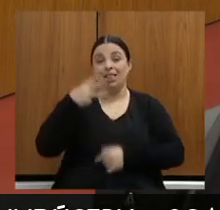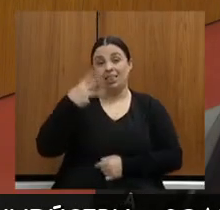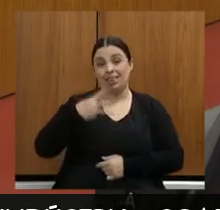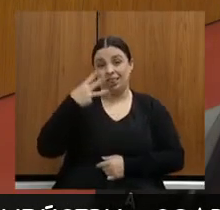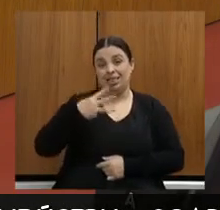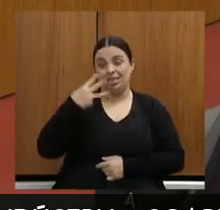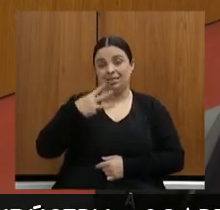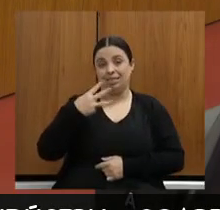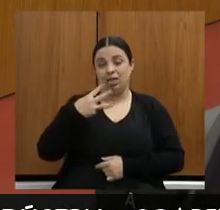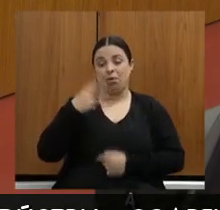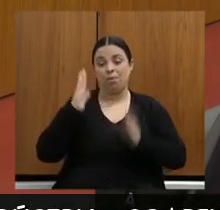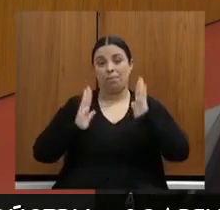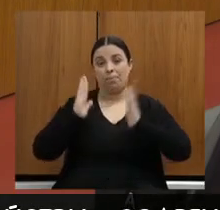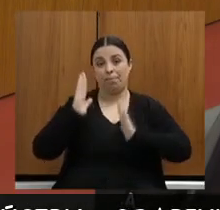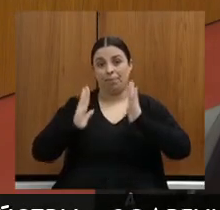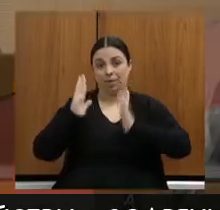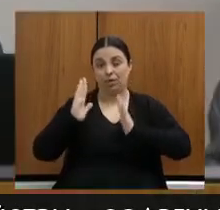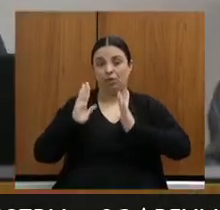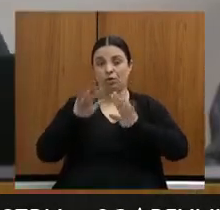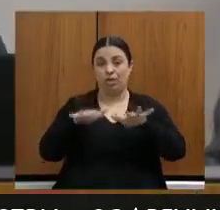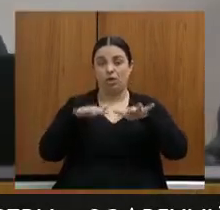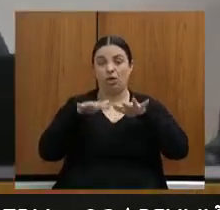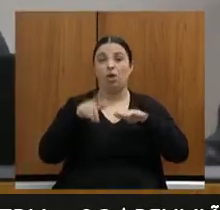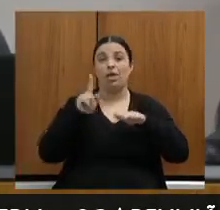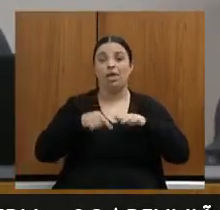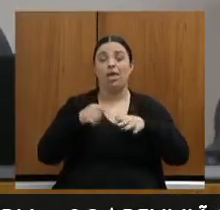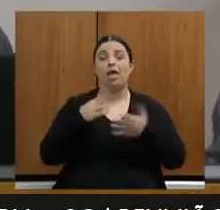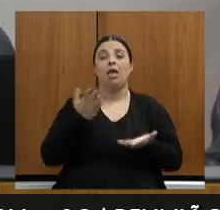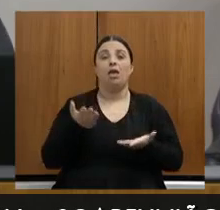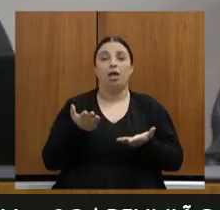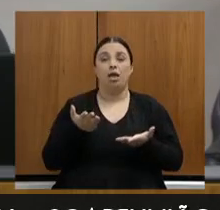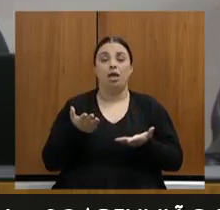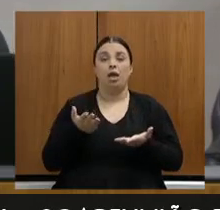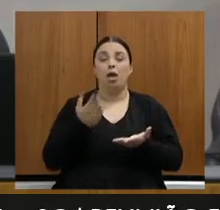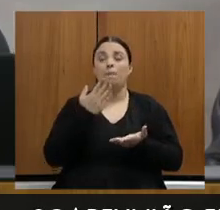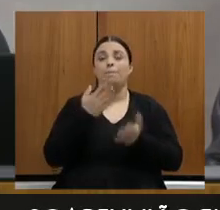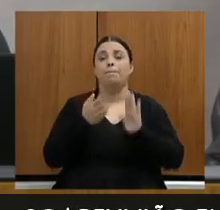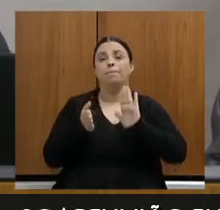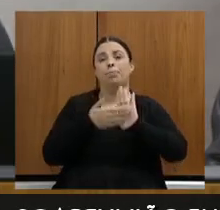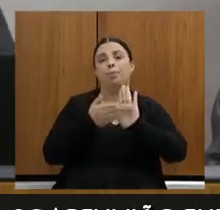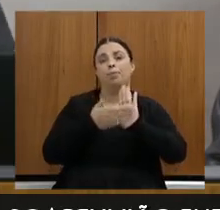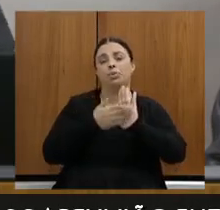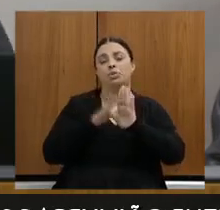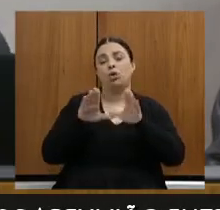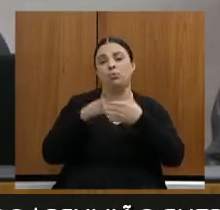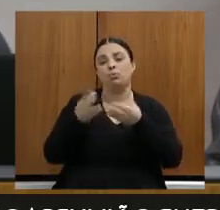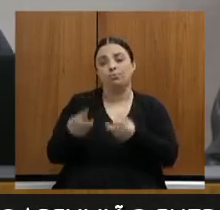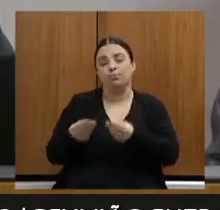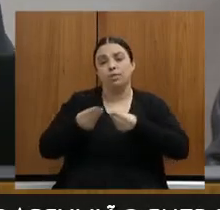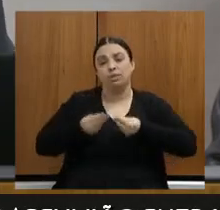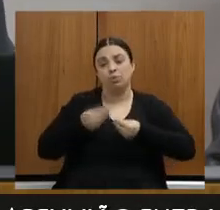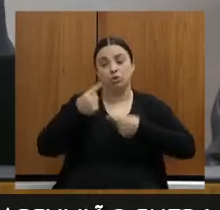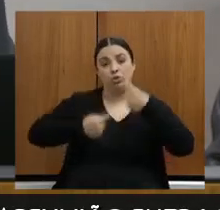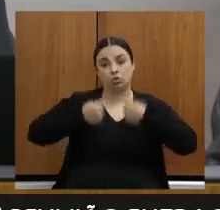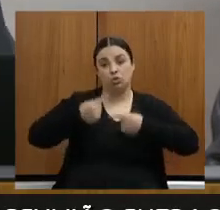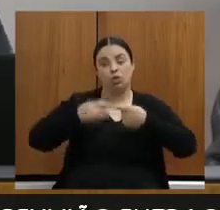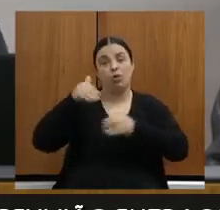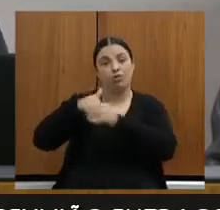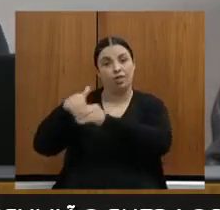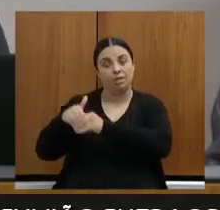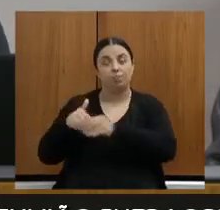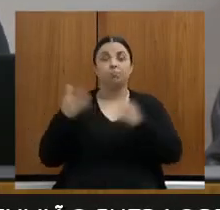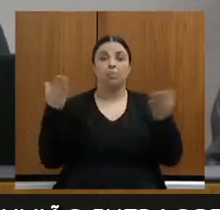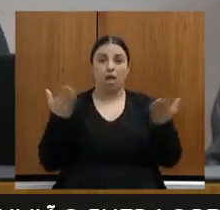Ordem do dia que compreende o recebimento de discussão EA votação de proposição da comissão neste momento vamos